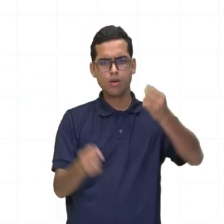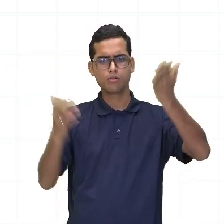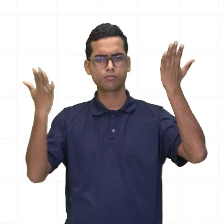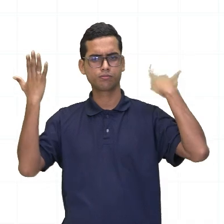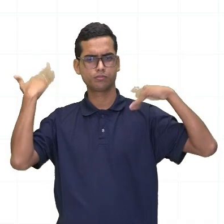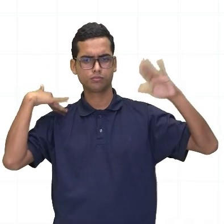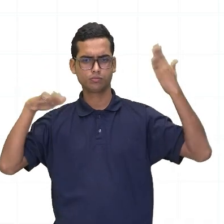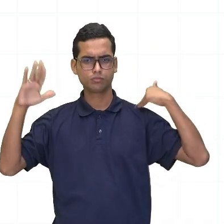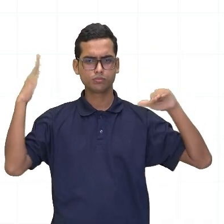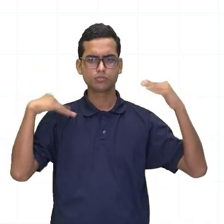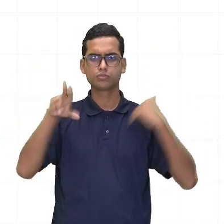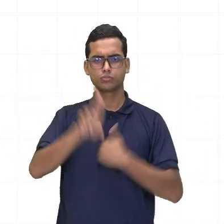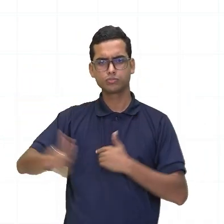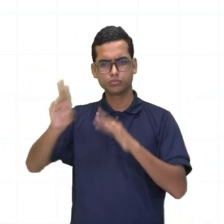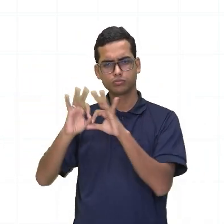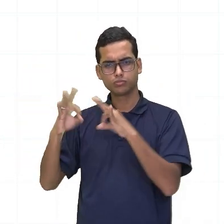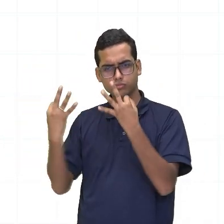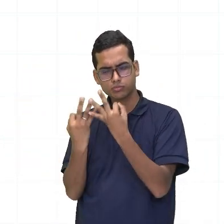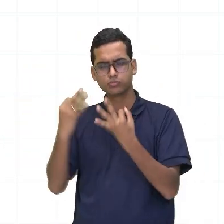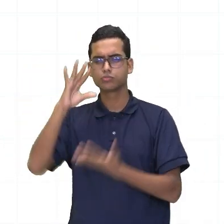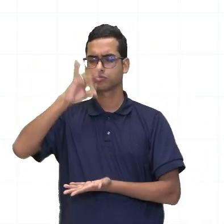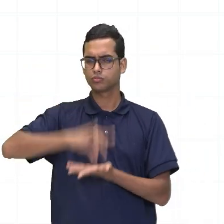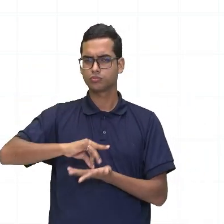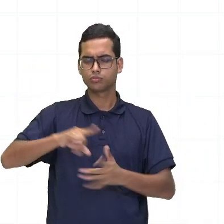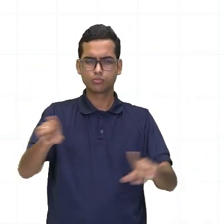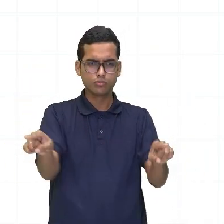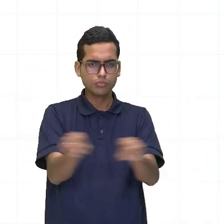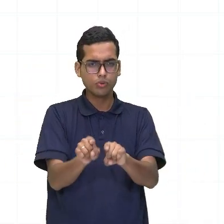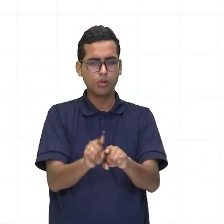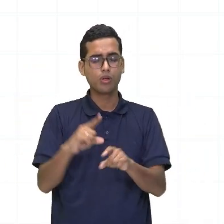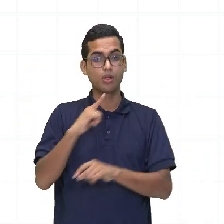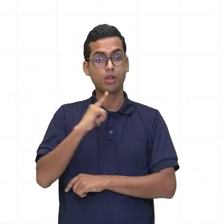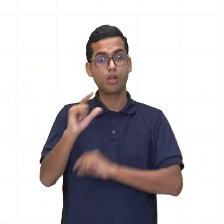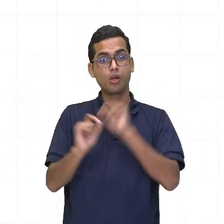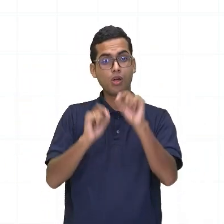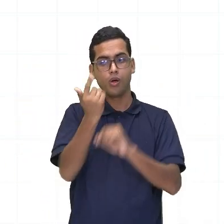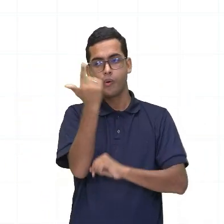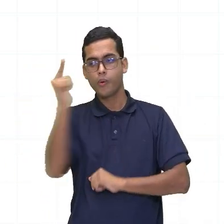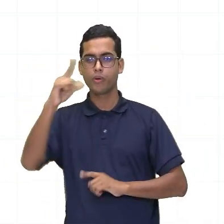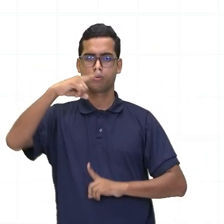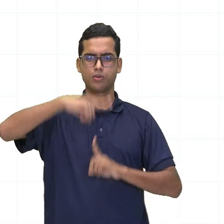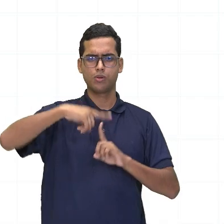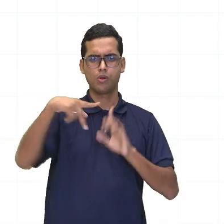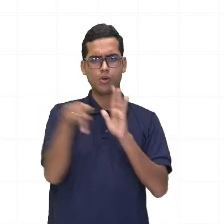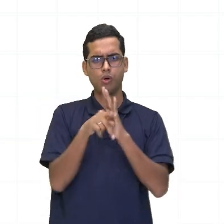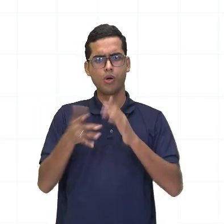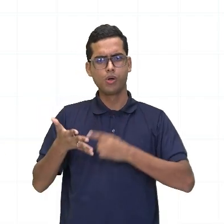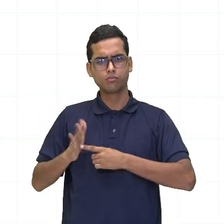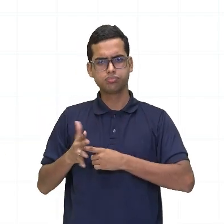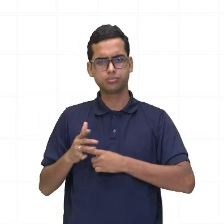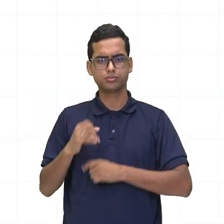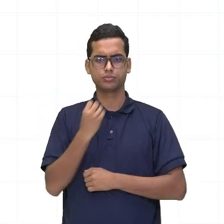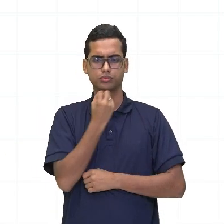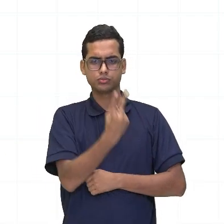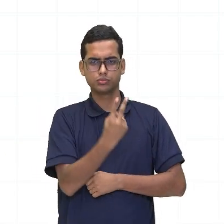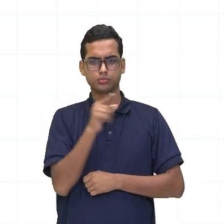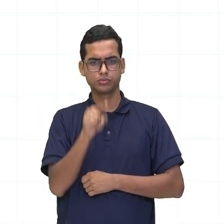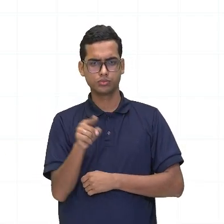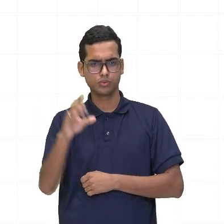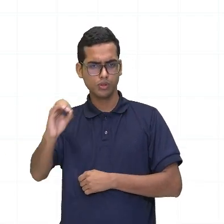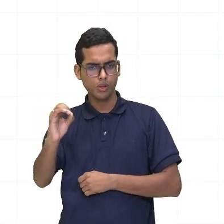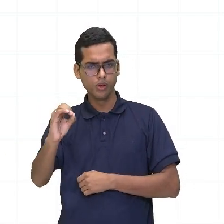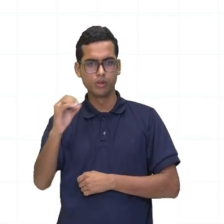utilizados pelas famílias. E a gente também tem outros tipos de motores, que é o 2.0